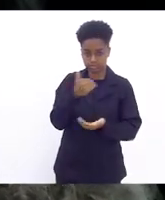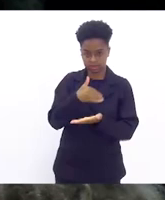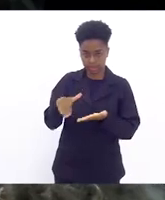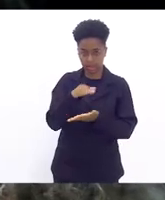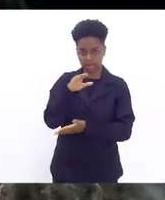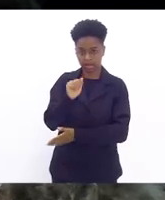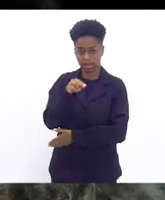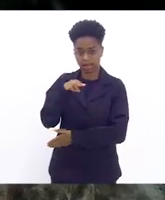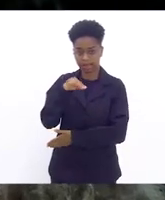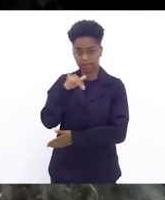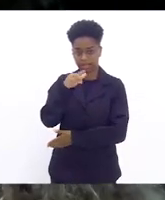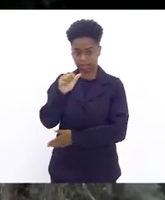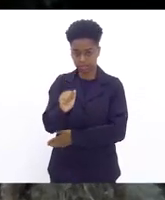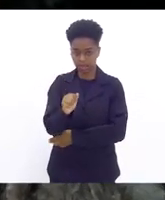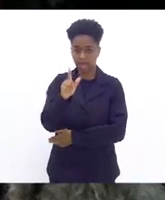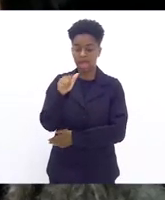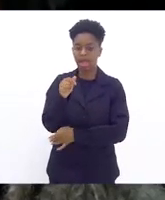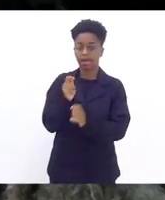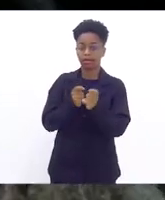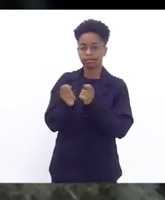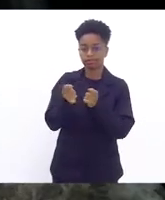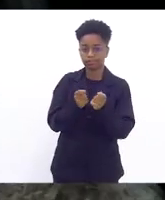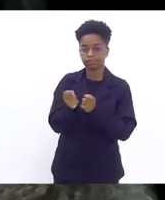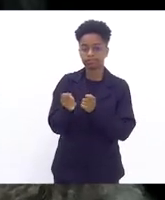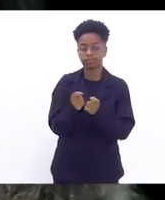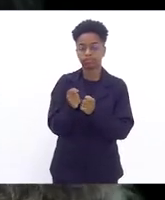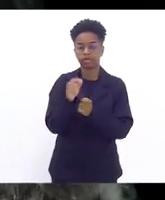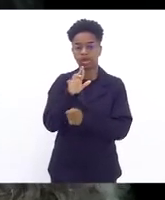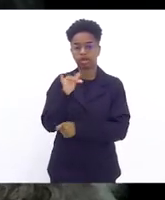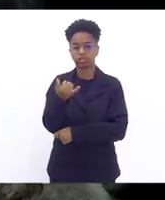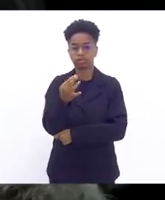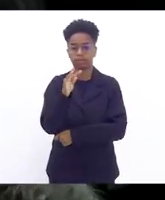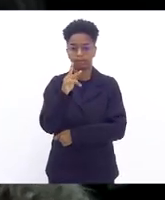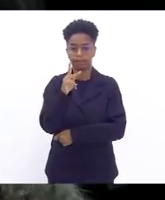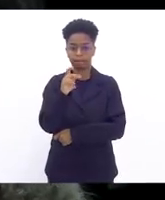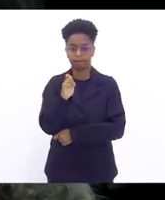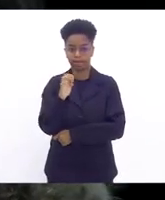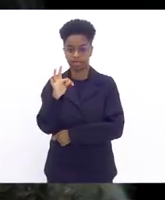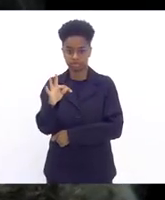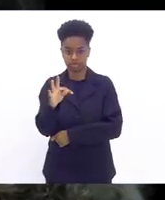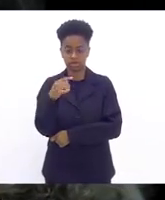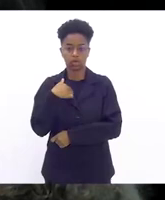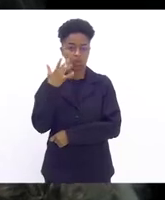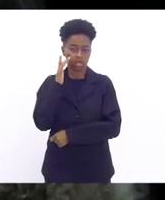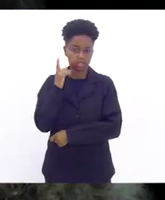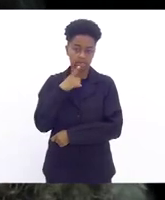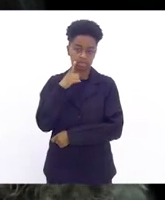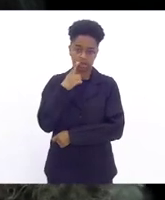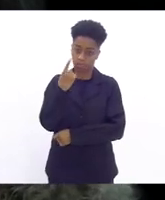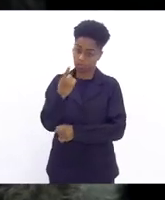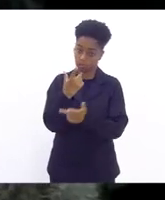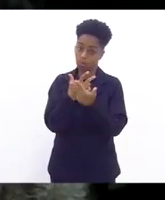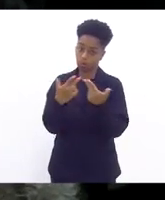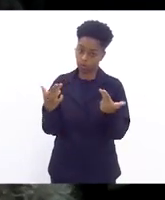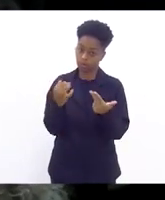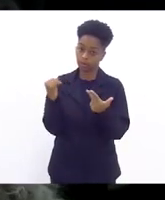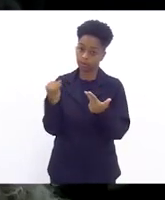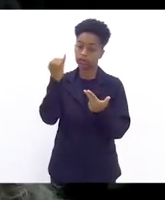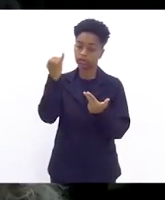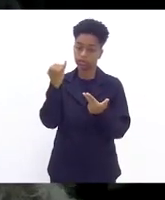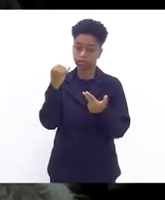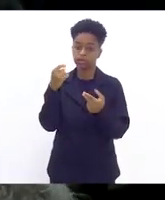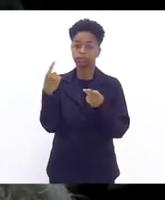é quem tá gerenciando o RJ Pet Eu acho que que tem um ponto enfim